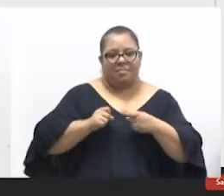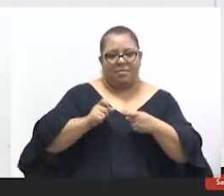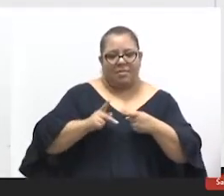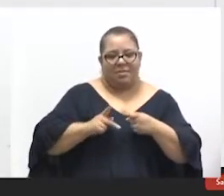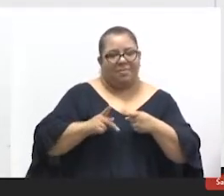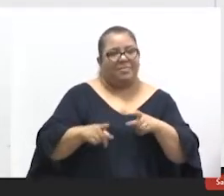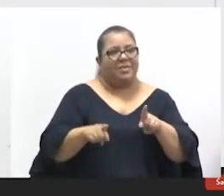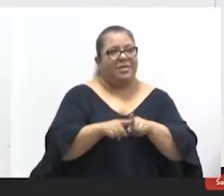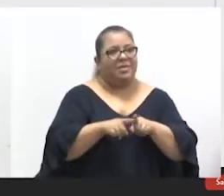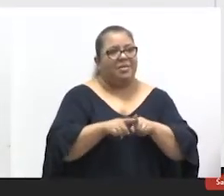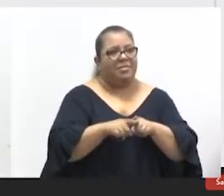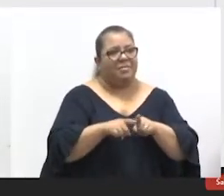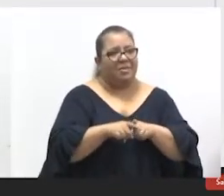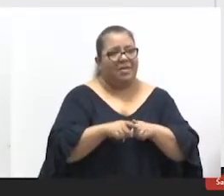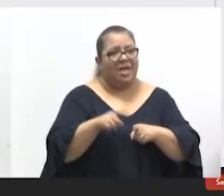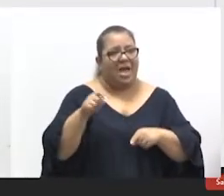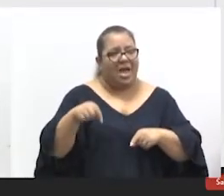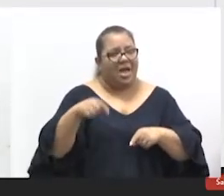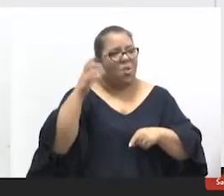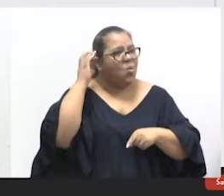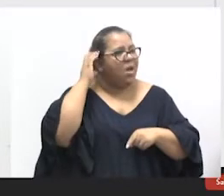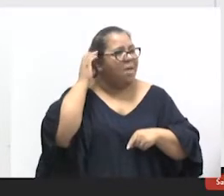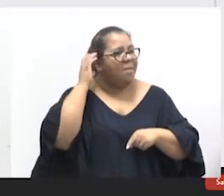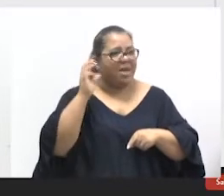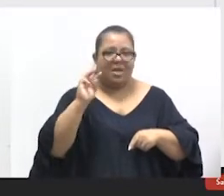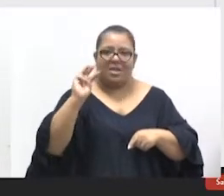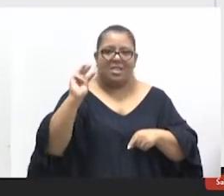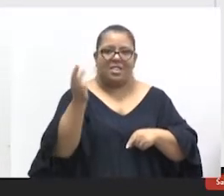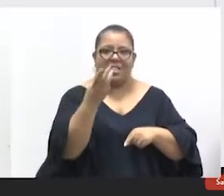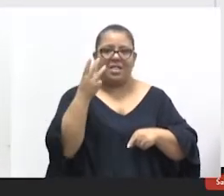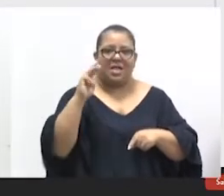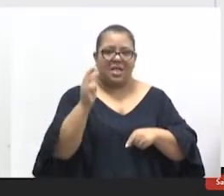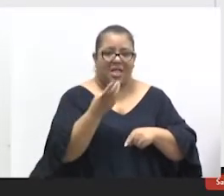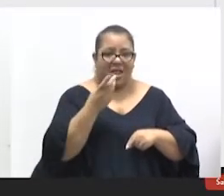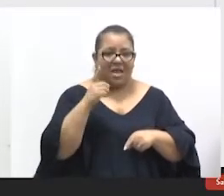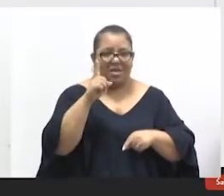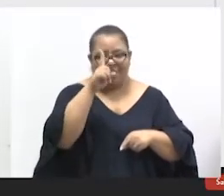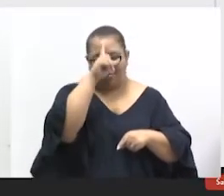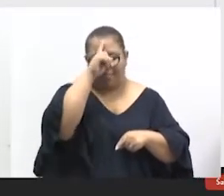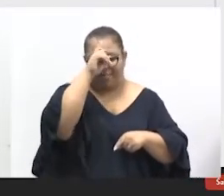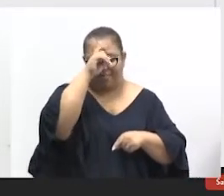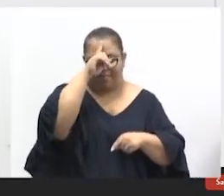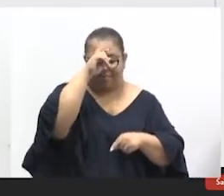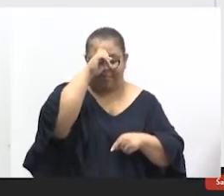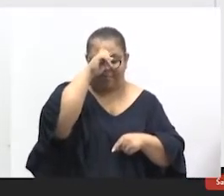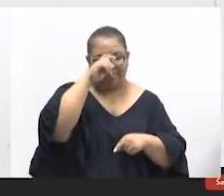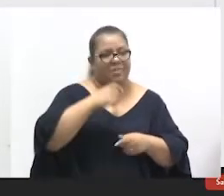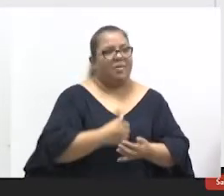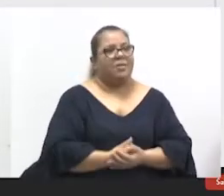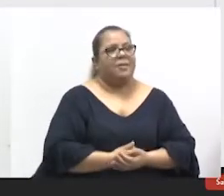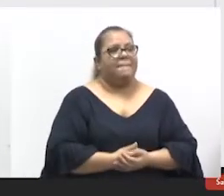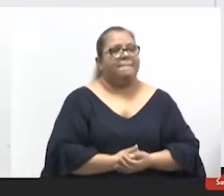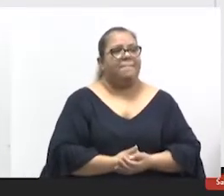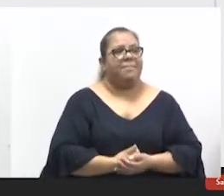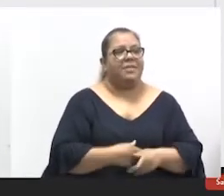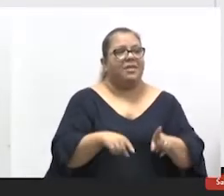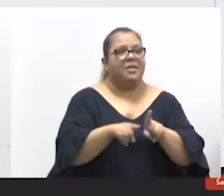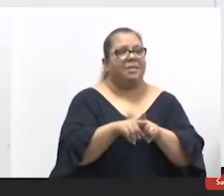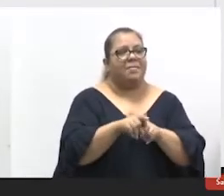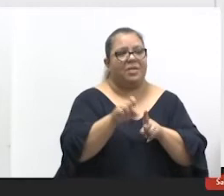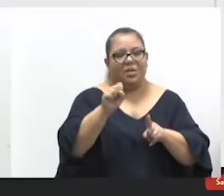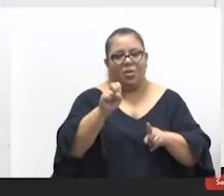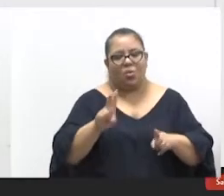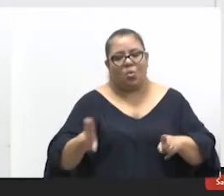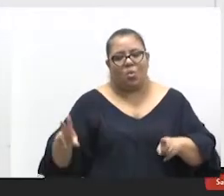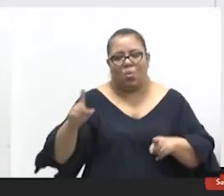macro-região centro-norte, em Cuiabá, os 2 UNACOMs, me desculpa, nessa região, e a região sul com o UNACOM